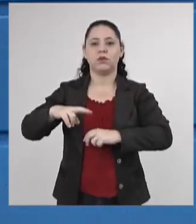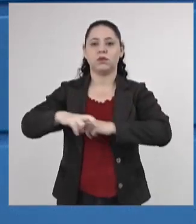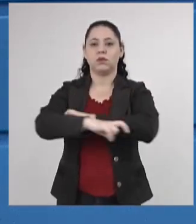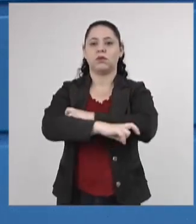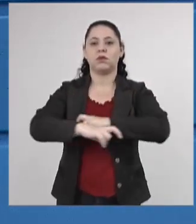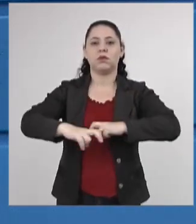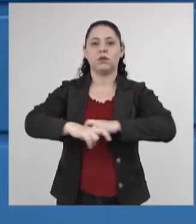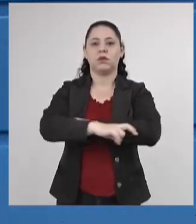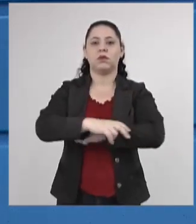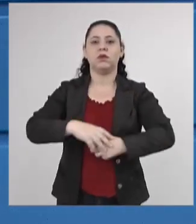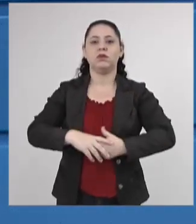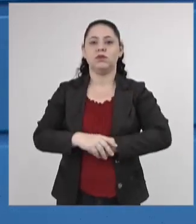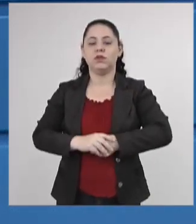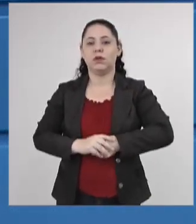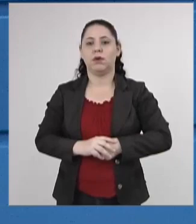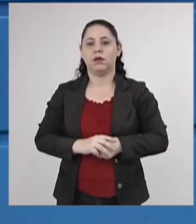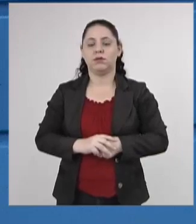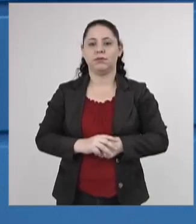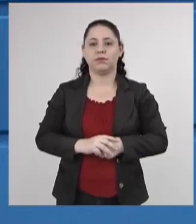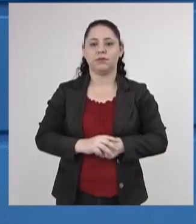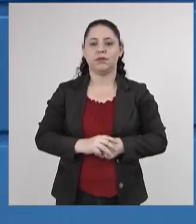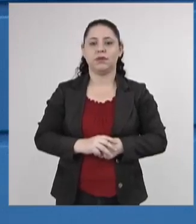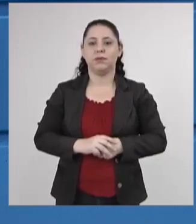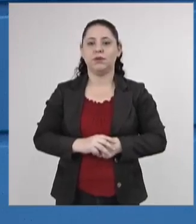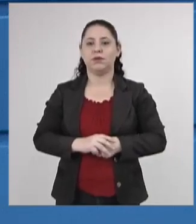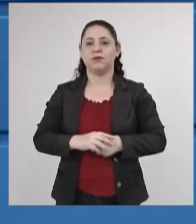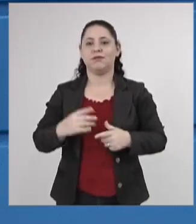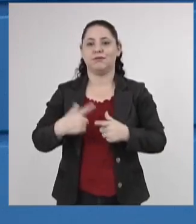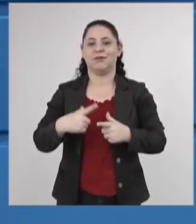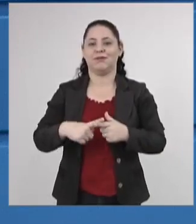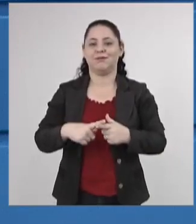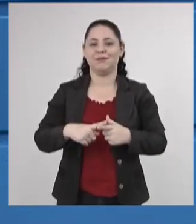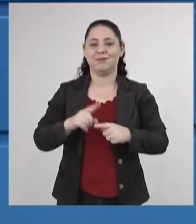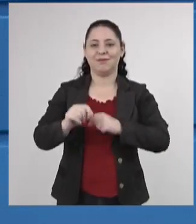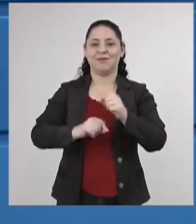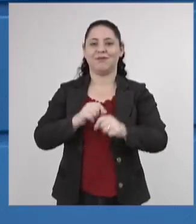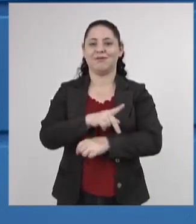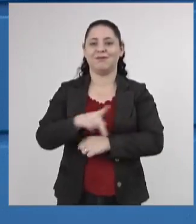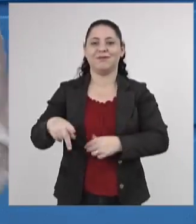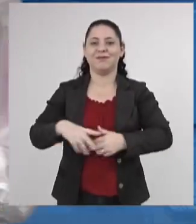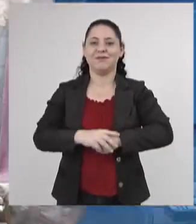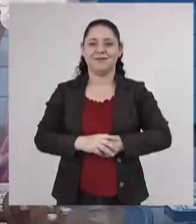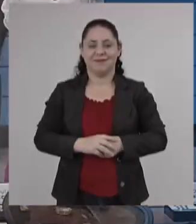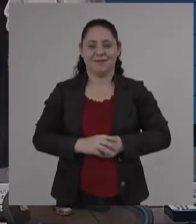a Guairaporã. É o que eu tinha, senhor presidente. Meu muito obrigado.